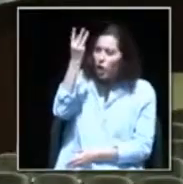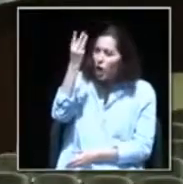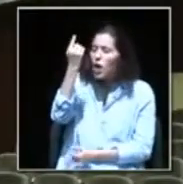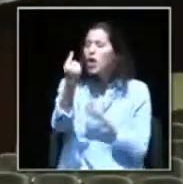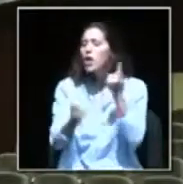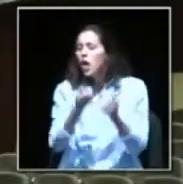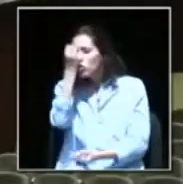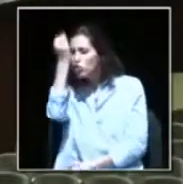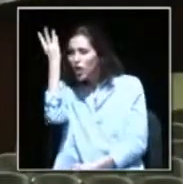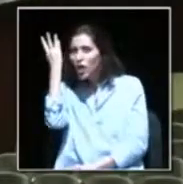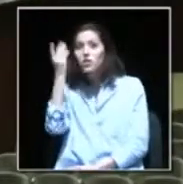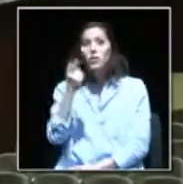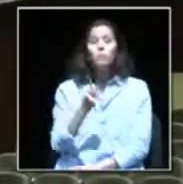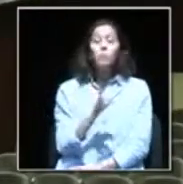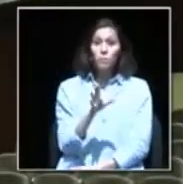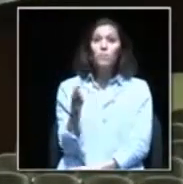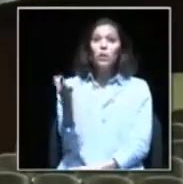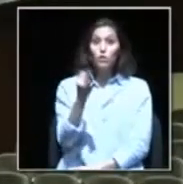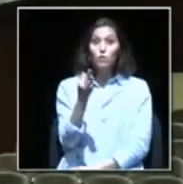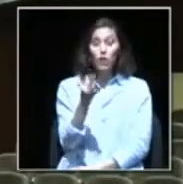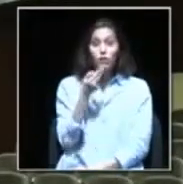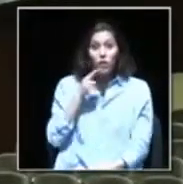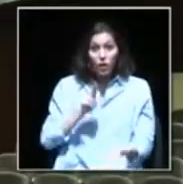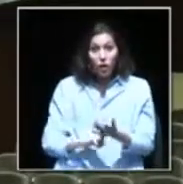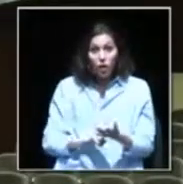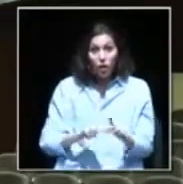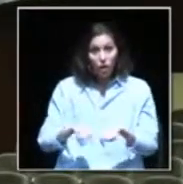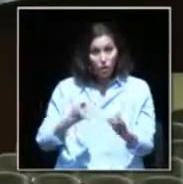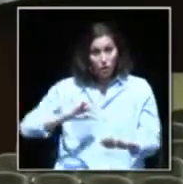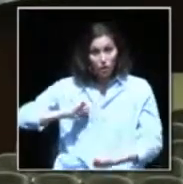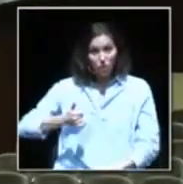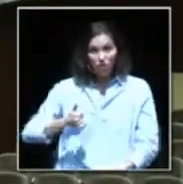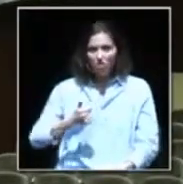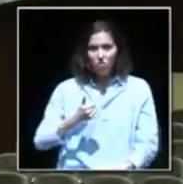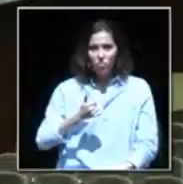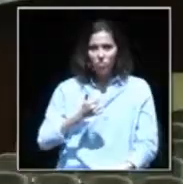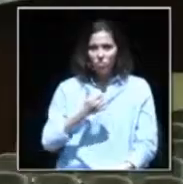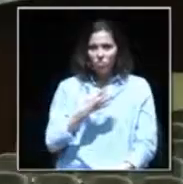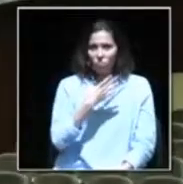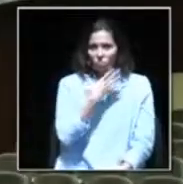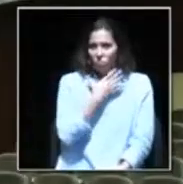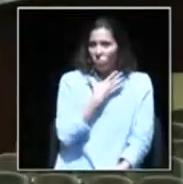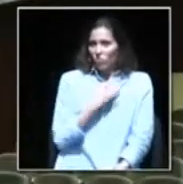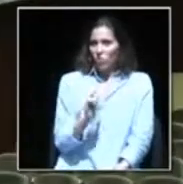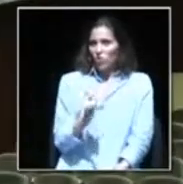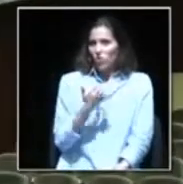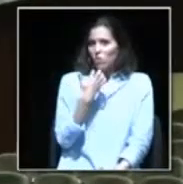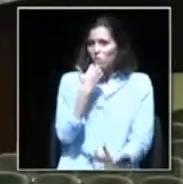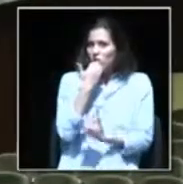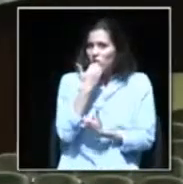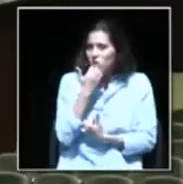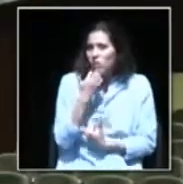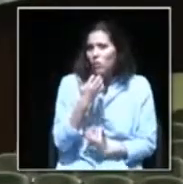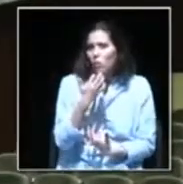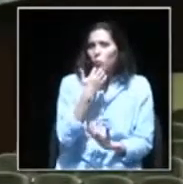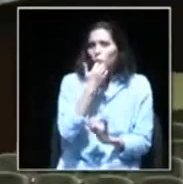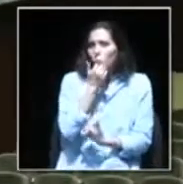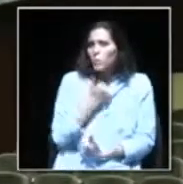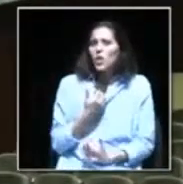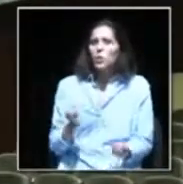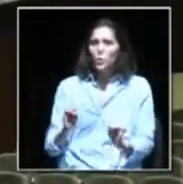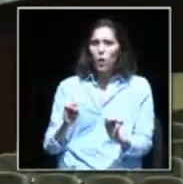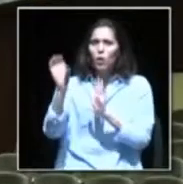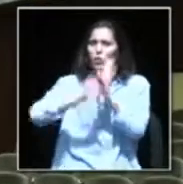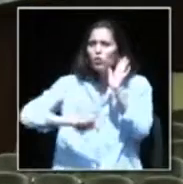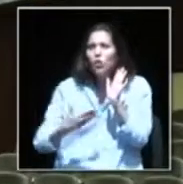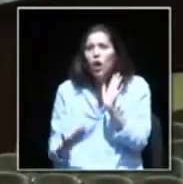mas dizer-lhe, olha que não, mas a realidade é que assim, os verdes não estão satisfeitos, nem estão conformados com as atuais